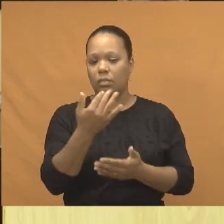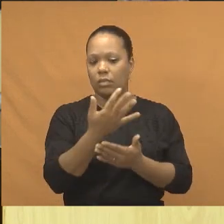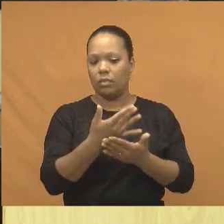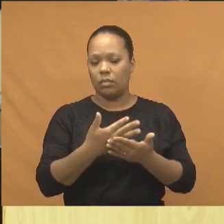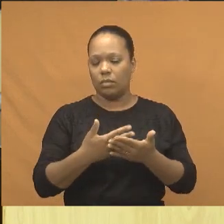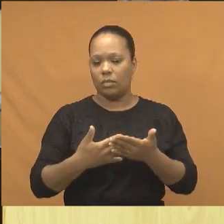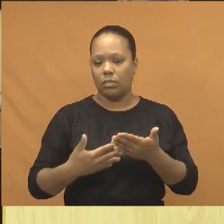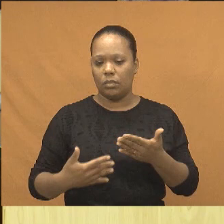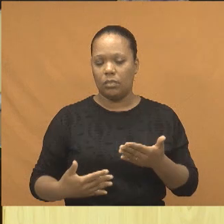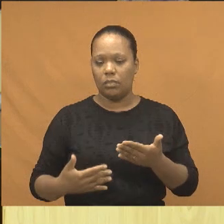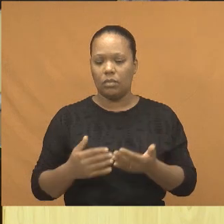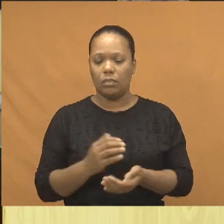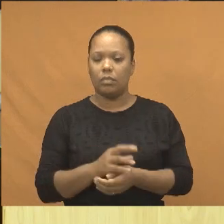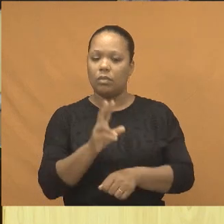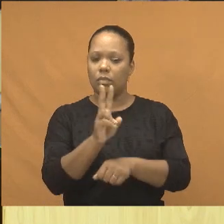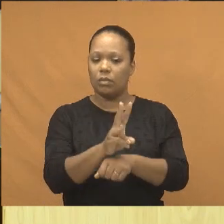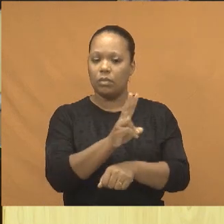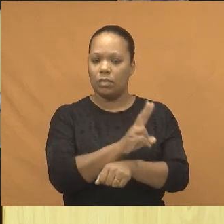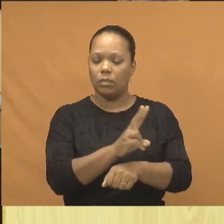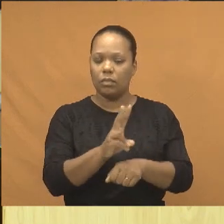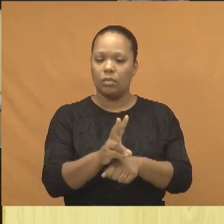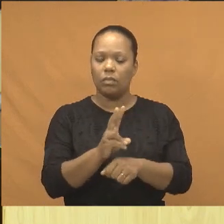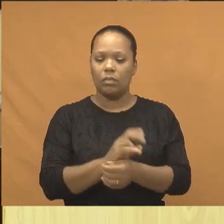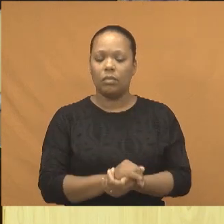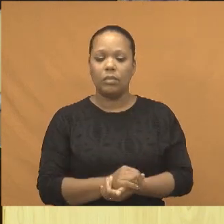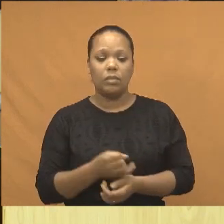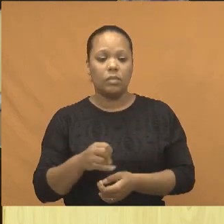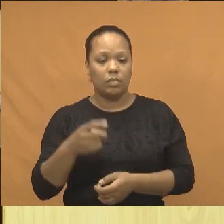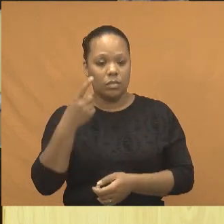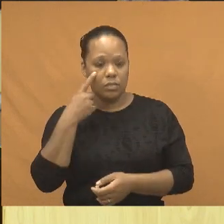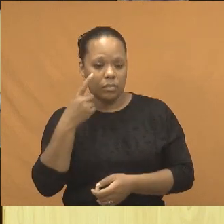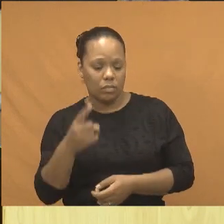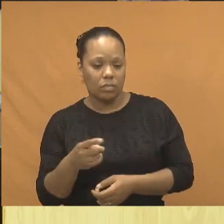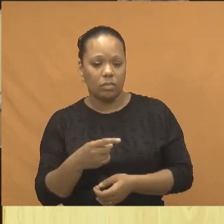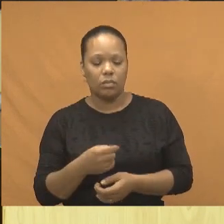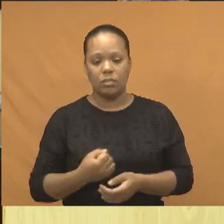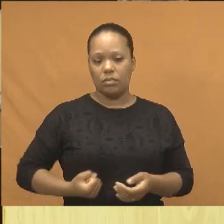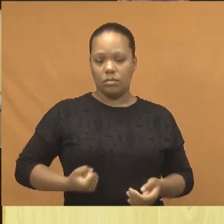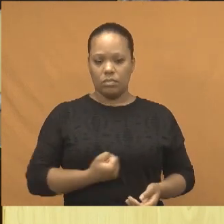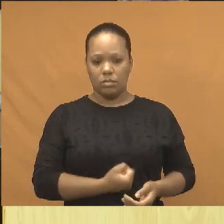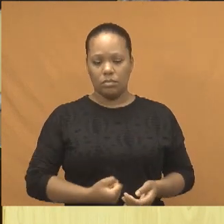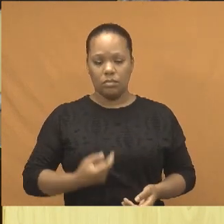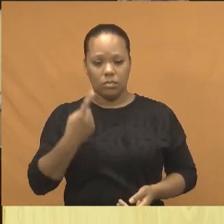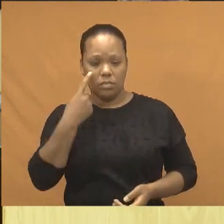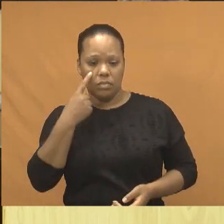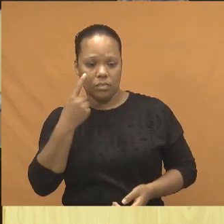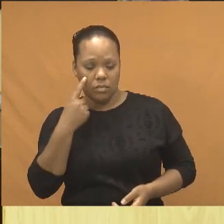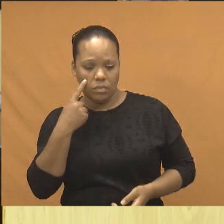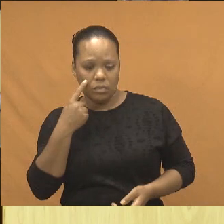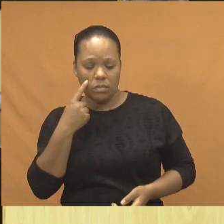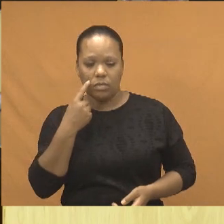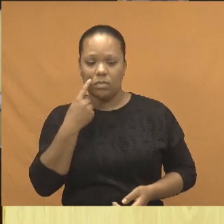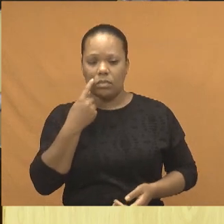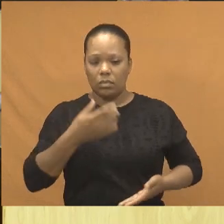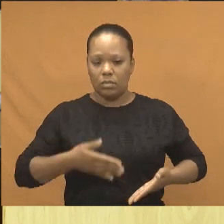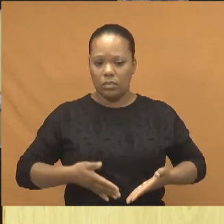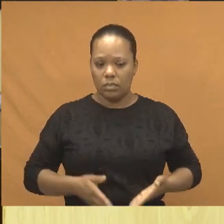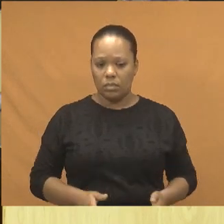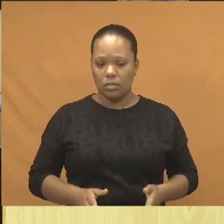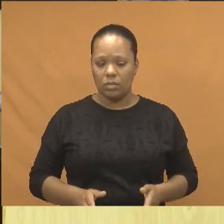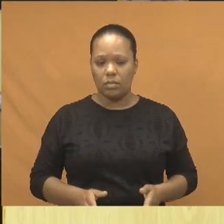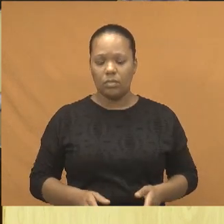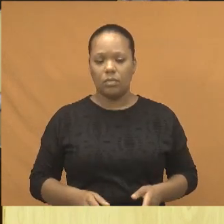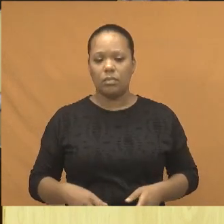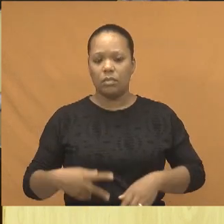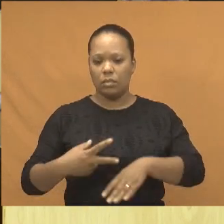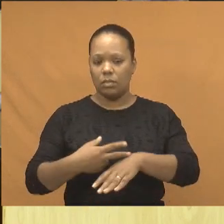as providências preventivas diante da constatação em exames preliminares da necessidade do feto ser submetido à cirurgia